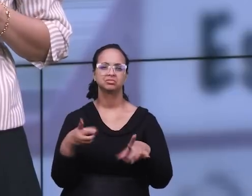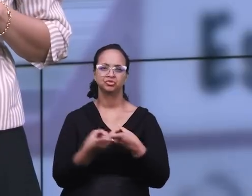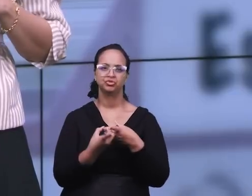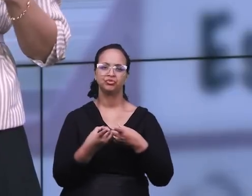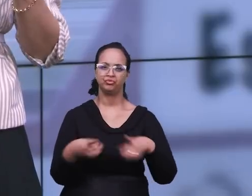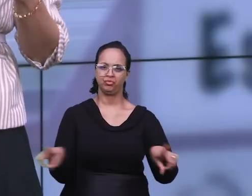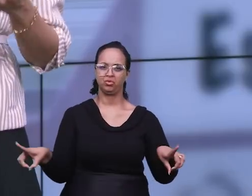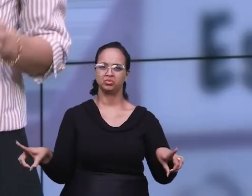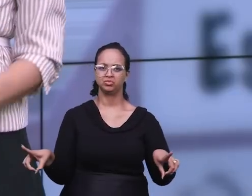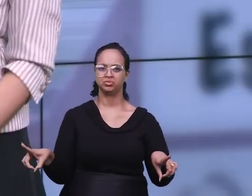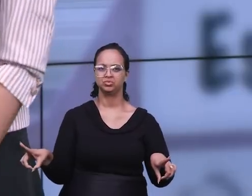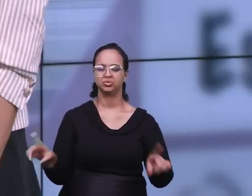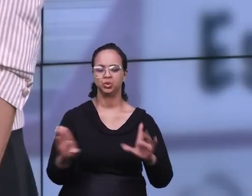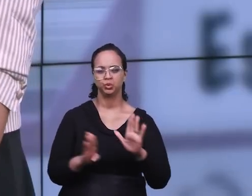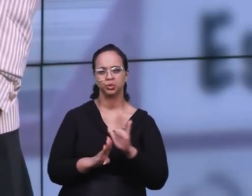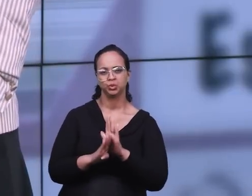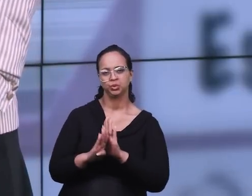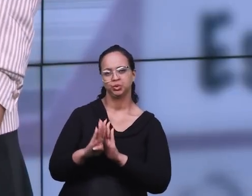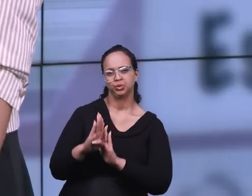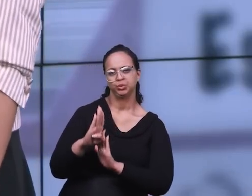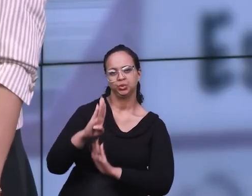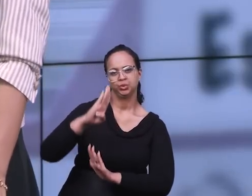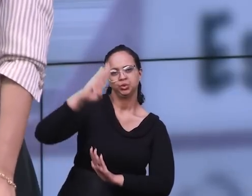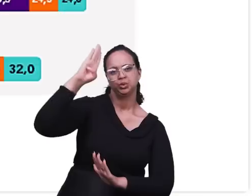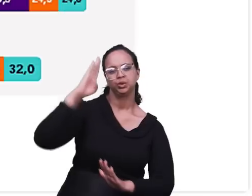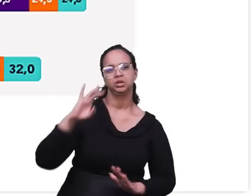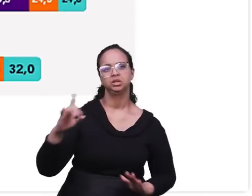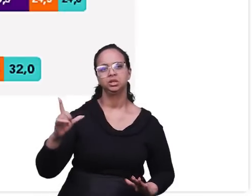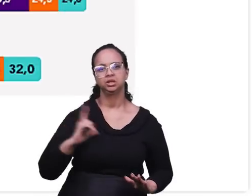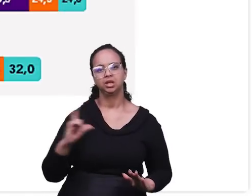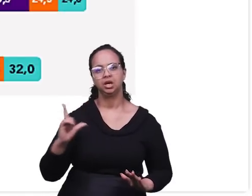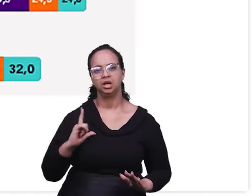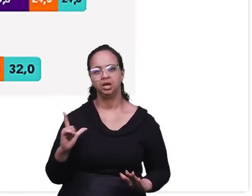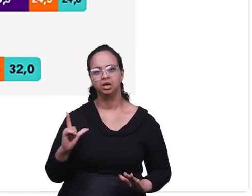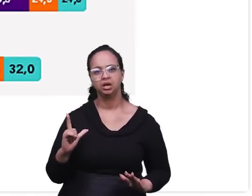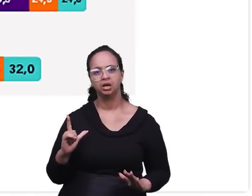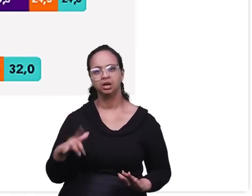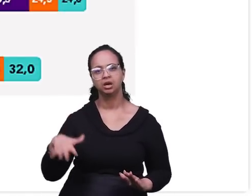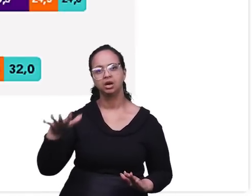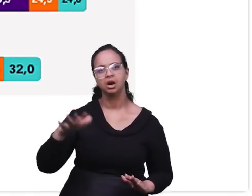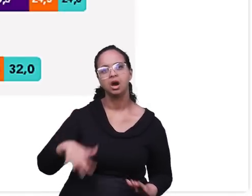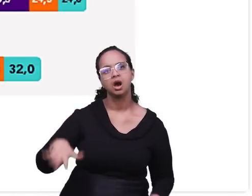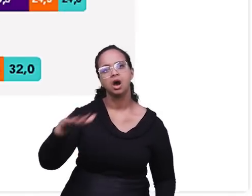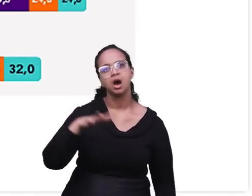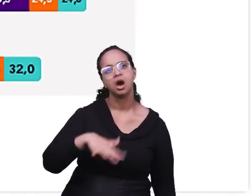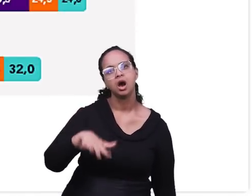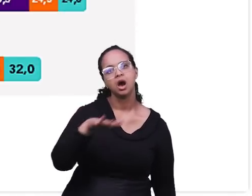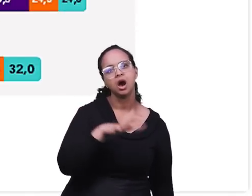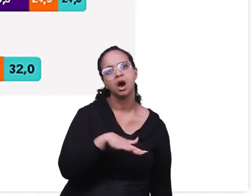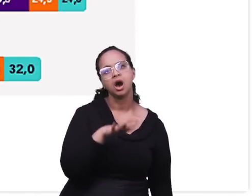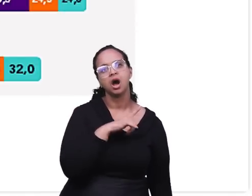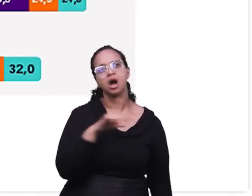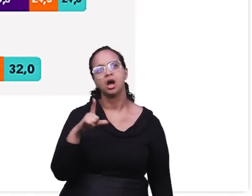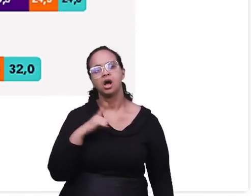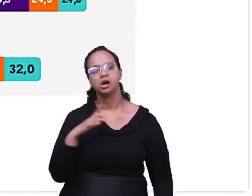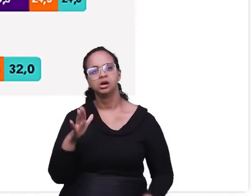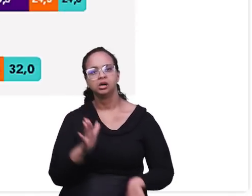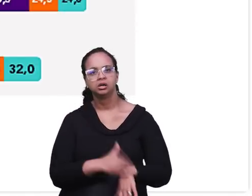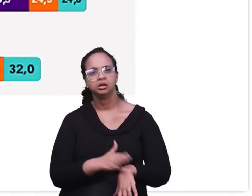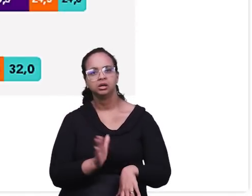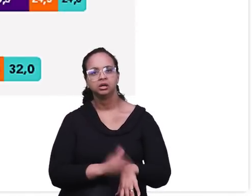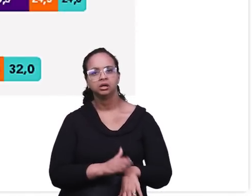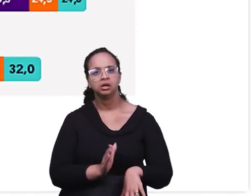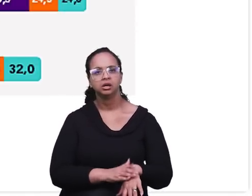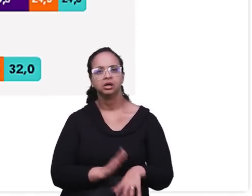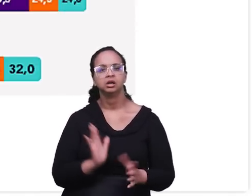divórcio. Este mapa indica dados do divórcio por região e por tempo de